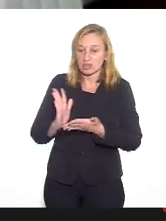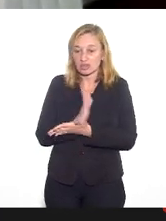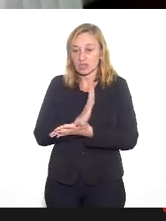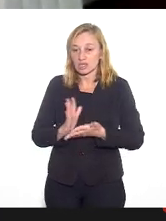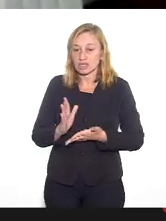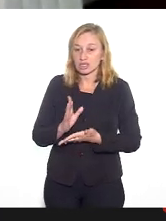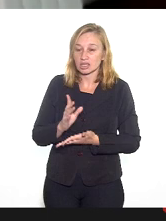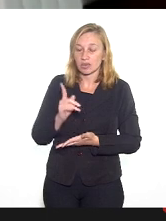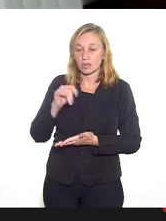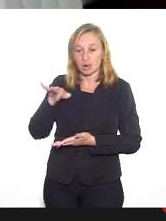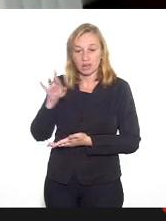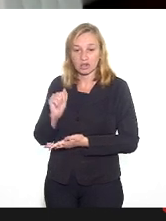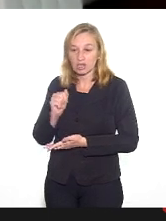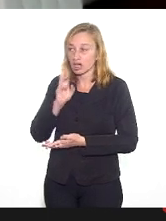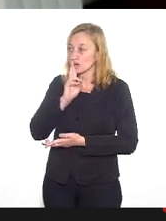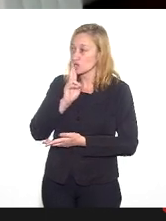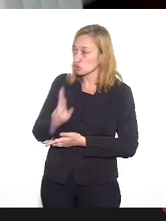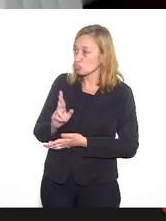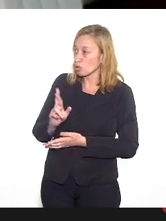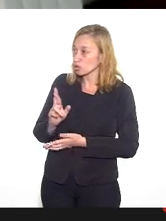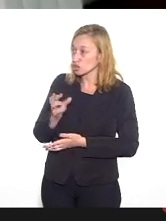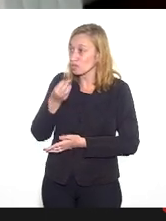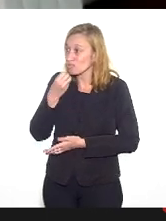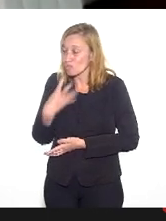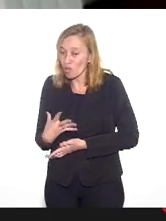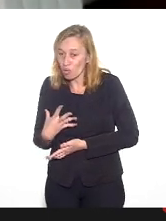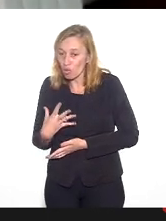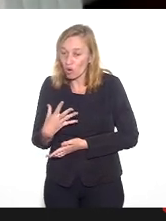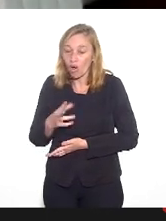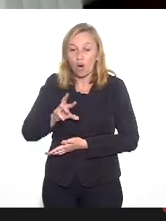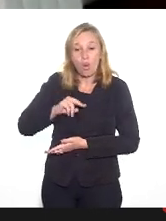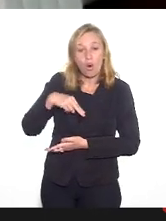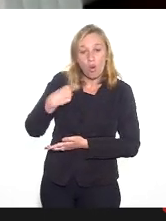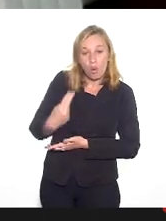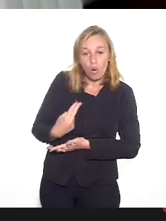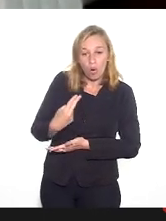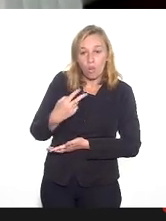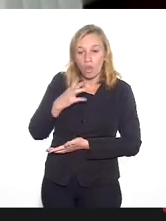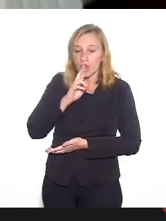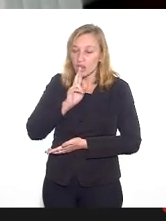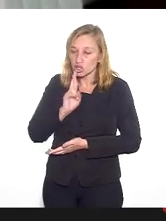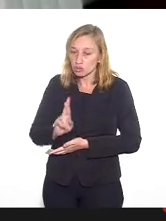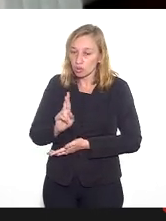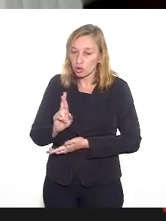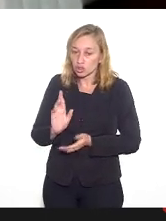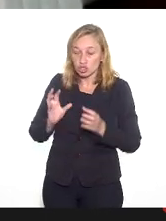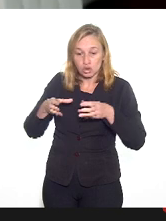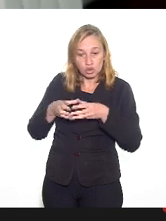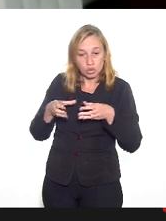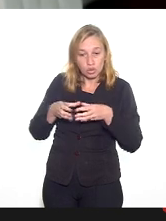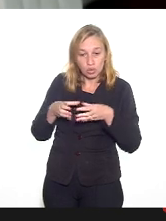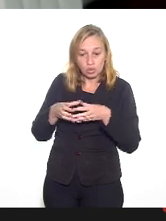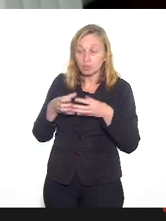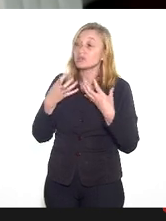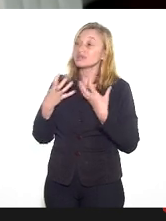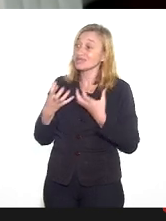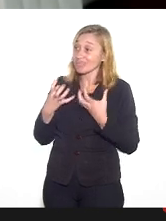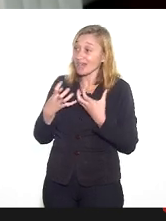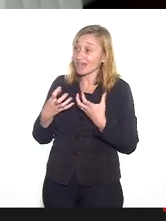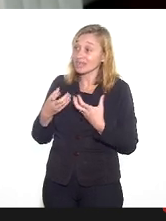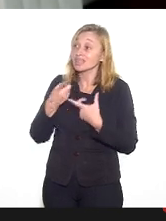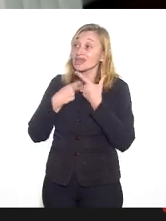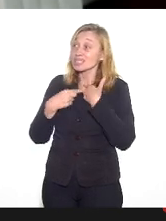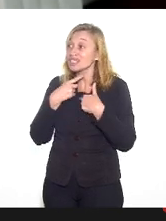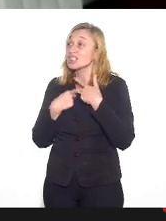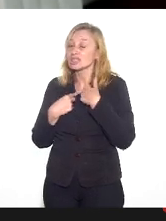resposta mais positiva ou a resposta que determinado grupo de candidatos espera. O deputado Rodrigo